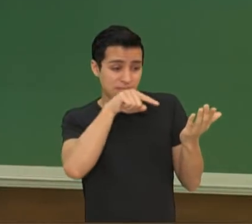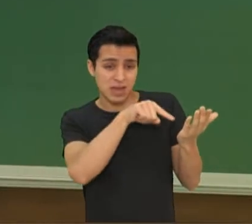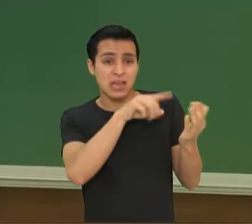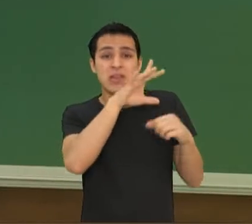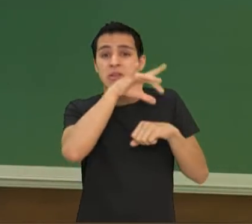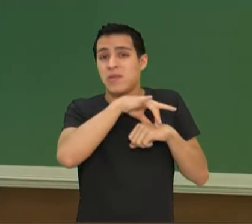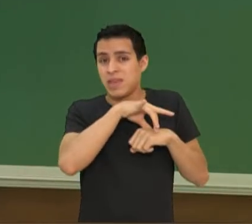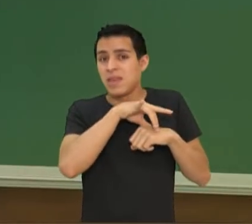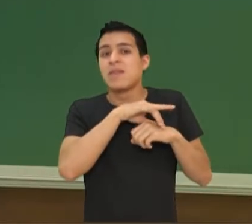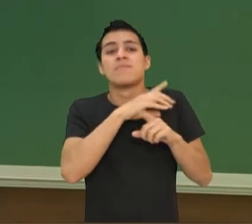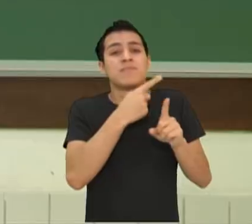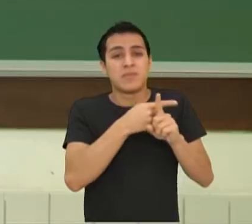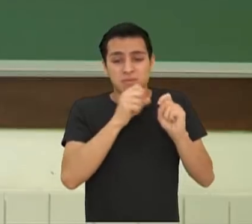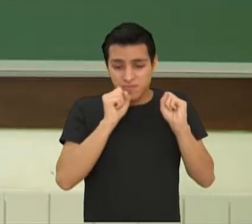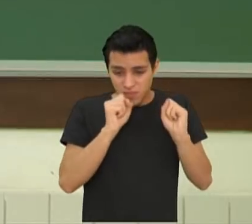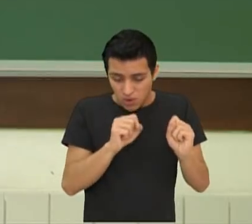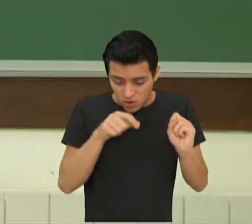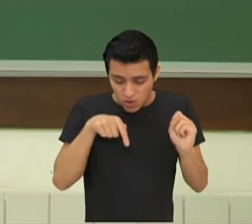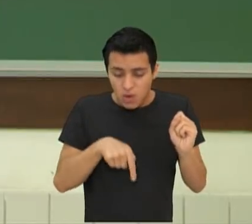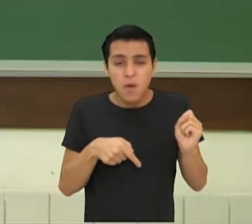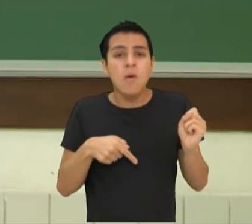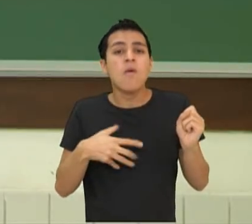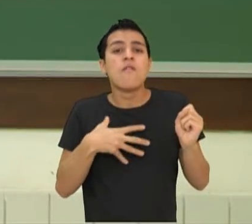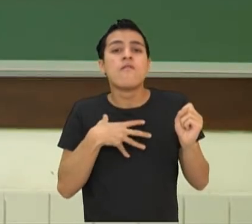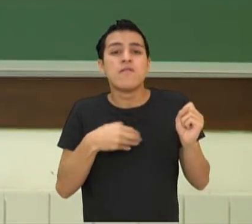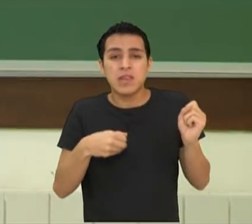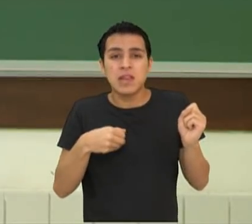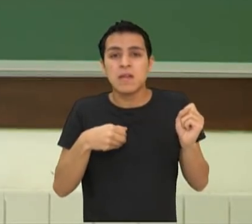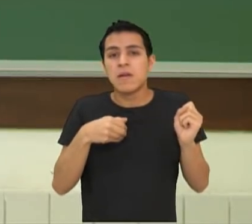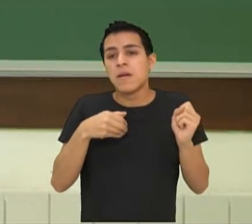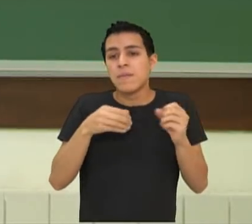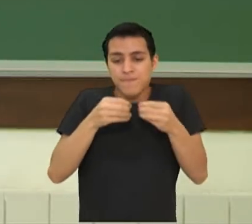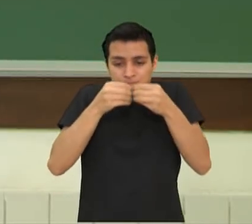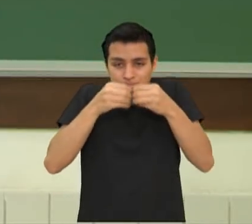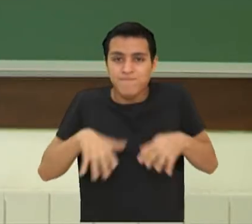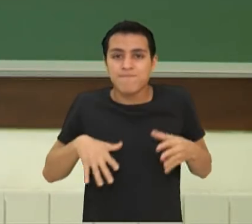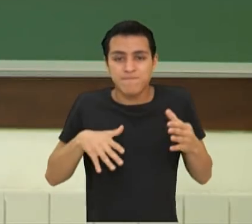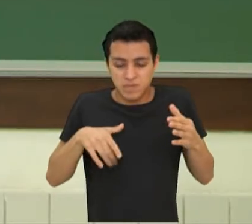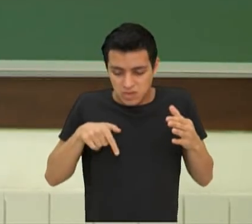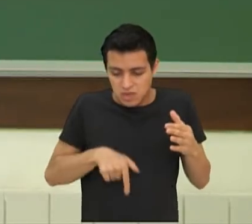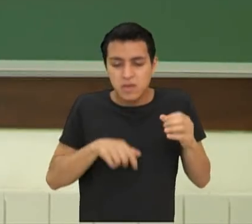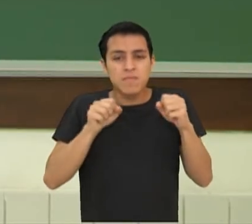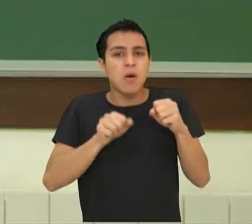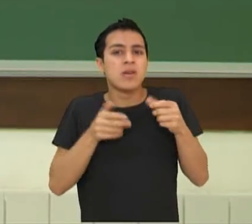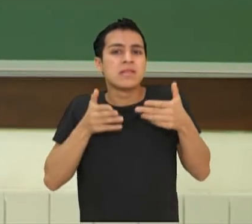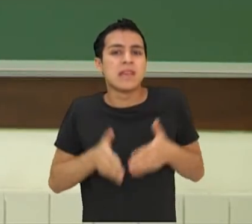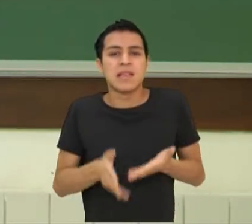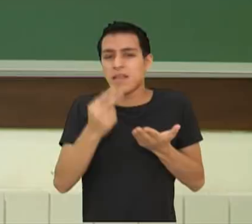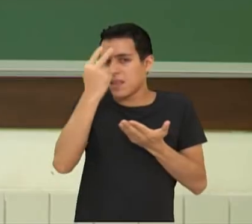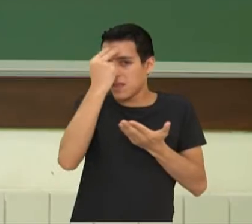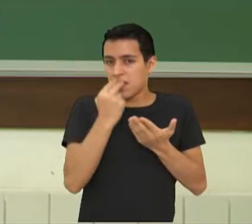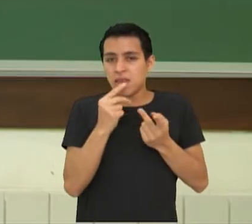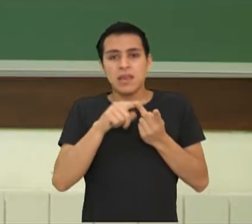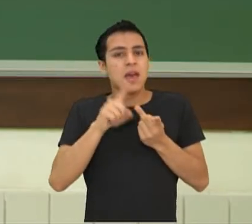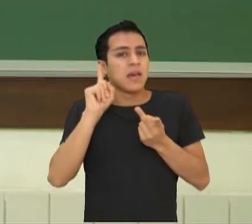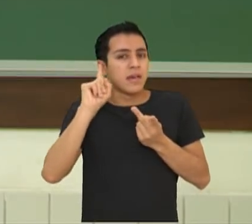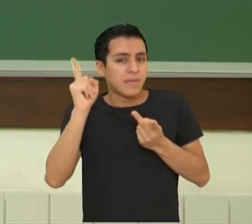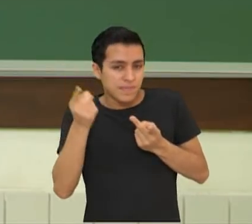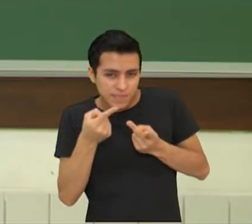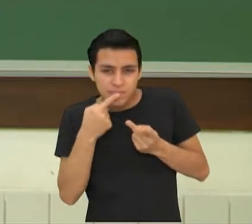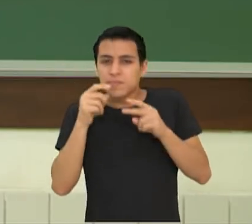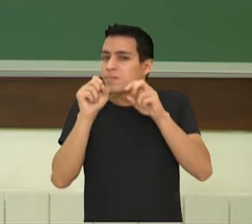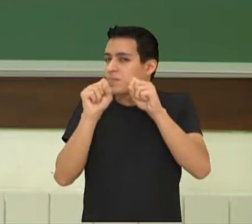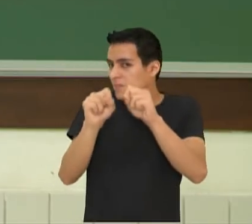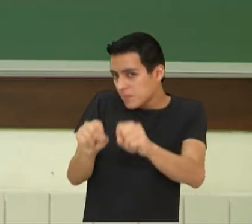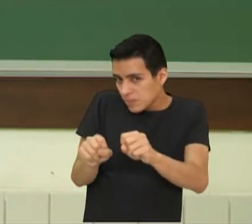se contaminando, porque pode gerar no bebezinho má formação. Pode levar à cegueira, à deficiência auditiva,